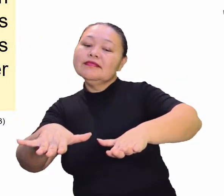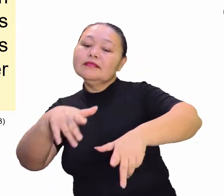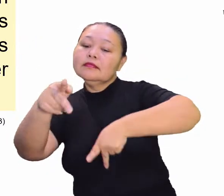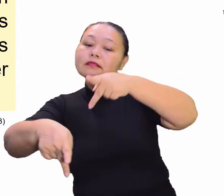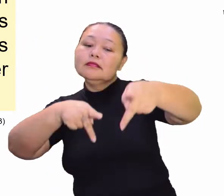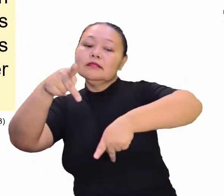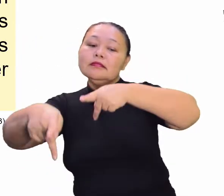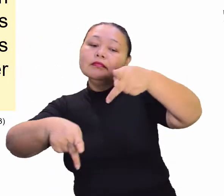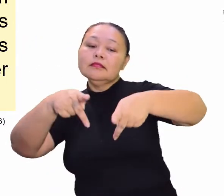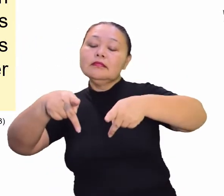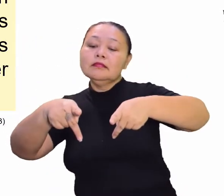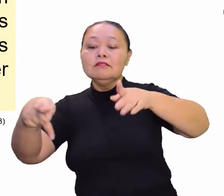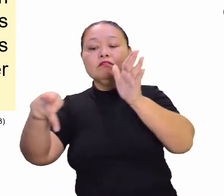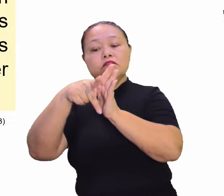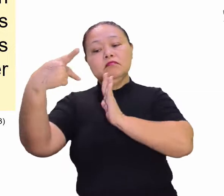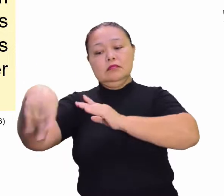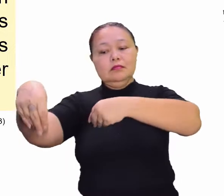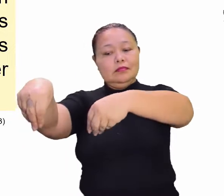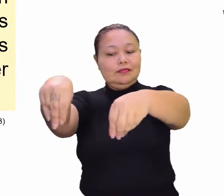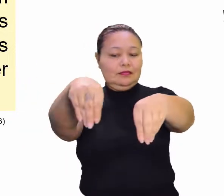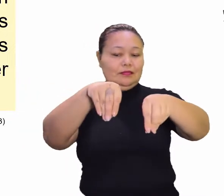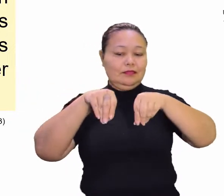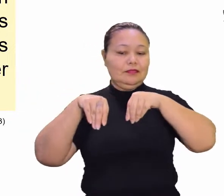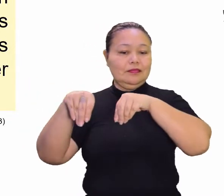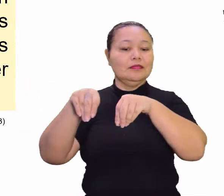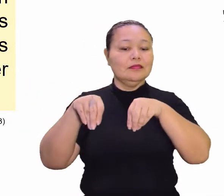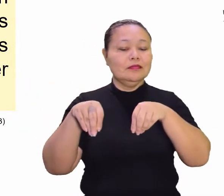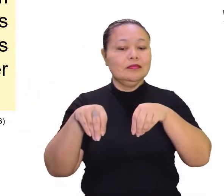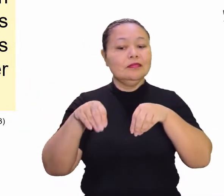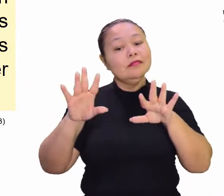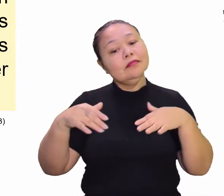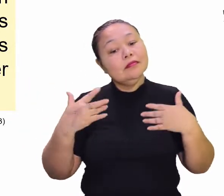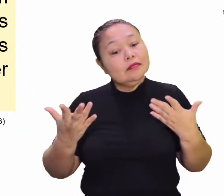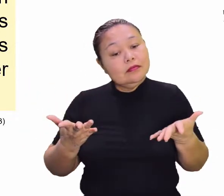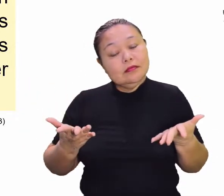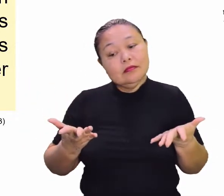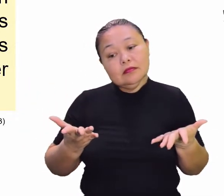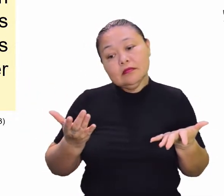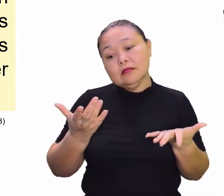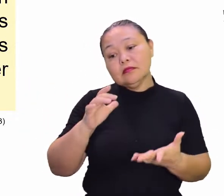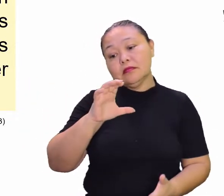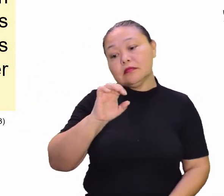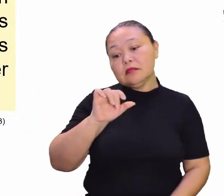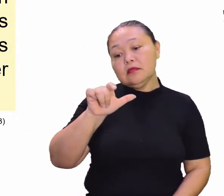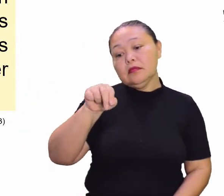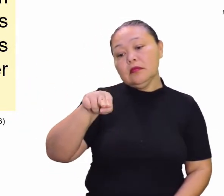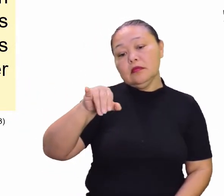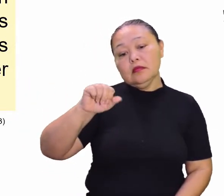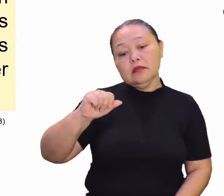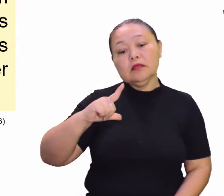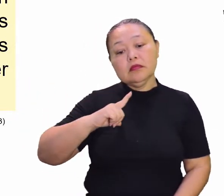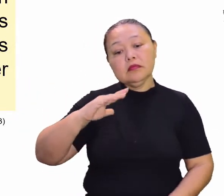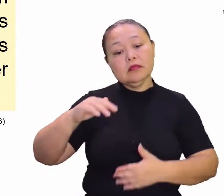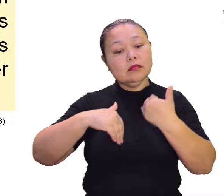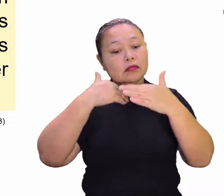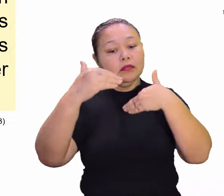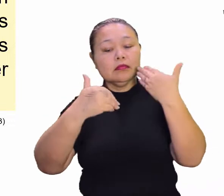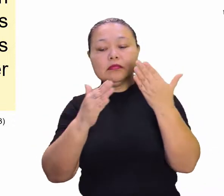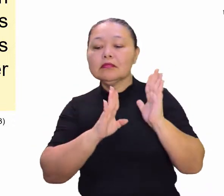a população nessas terras. Por isso, se desenvolveram em